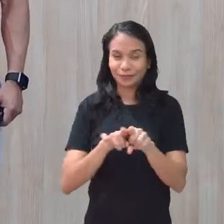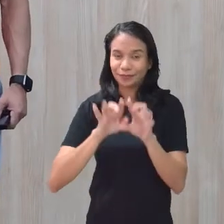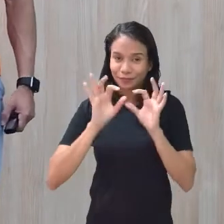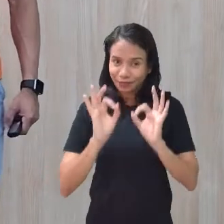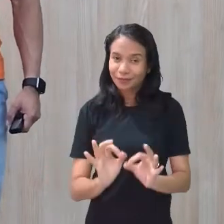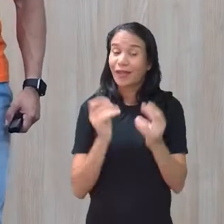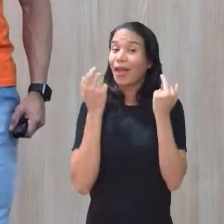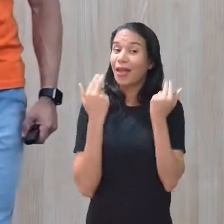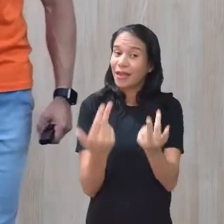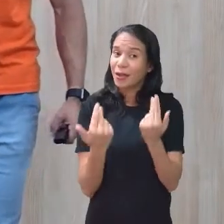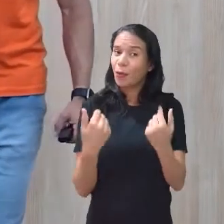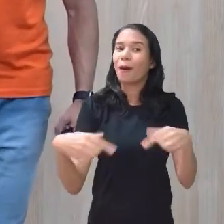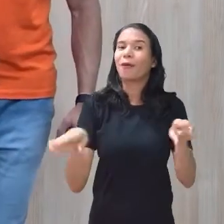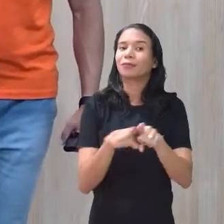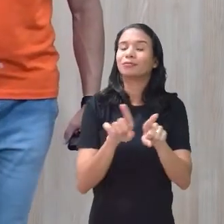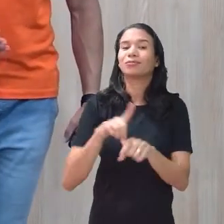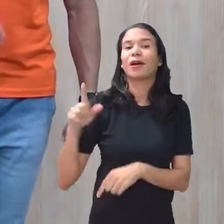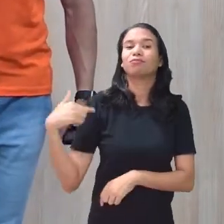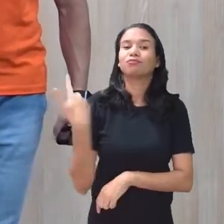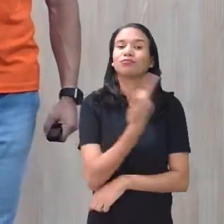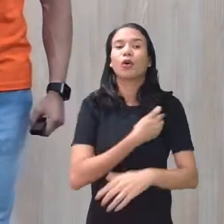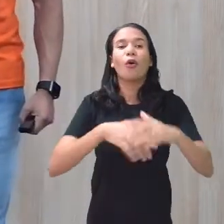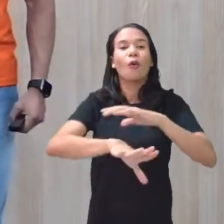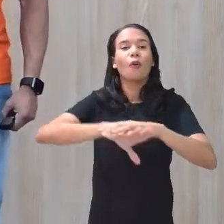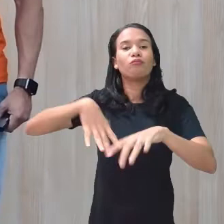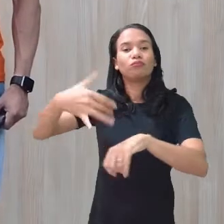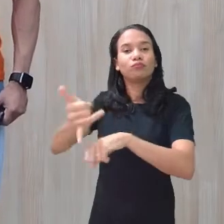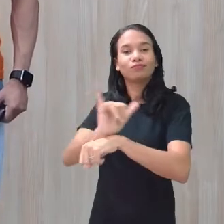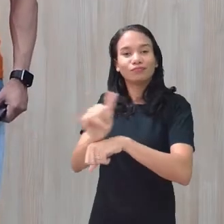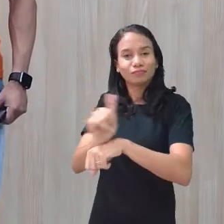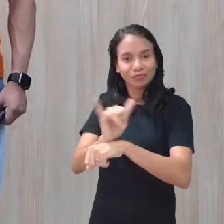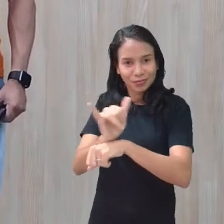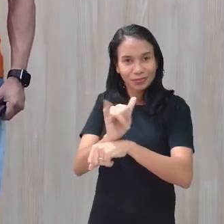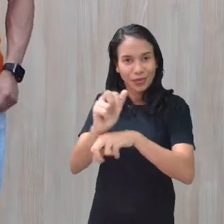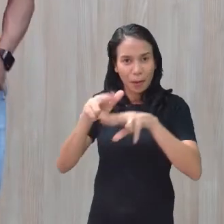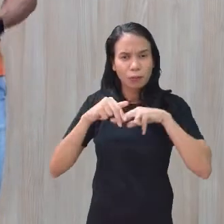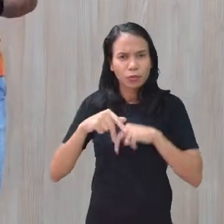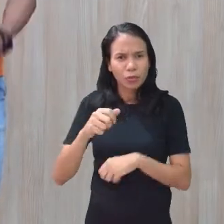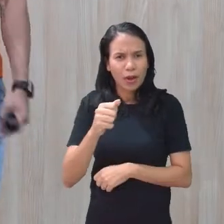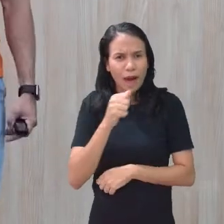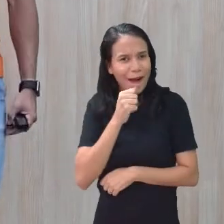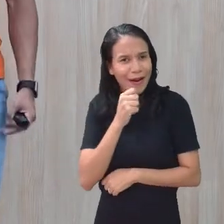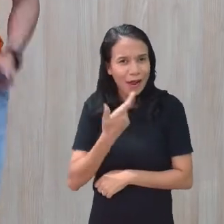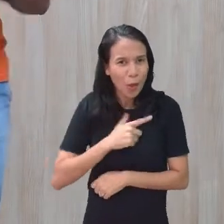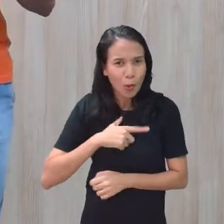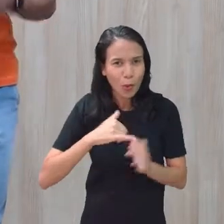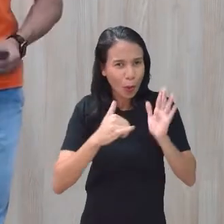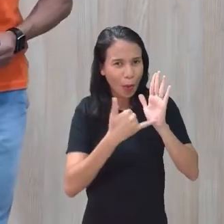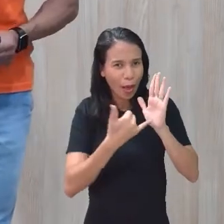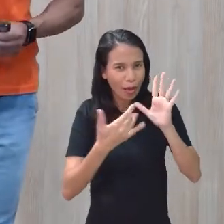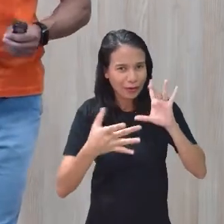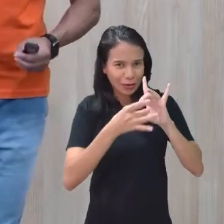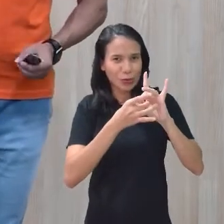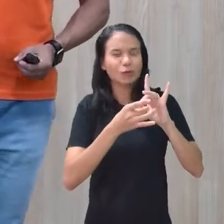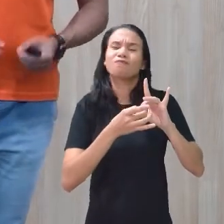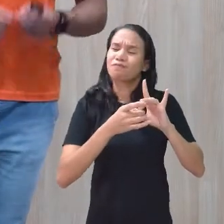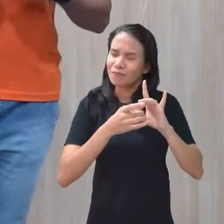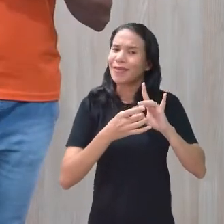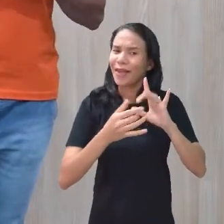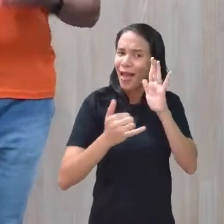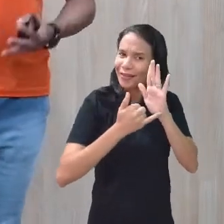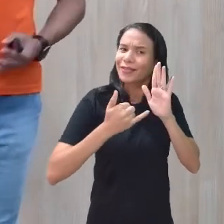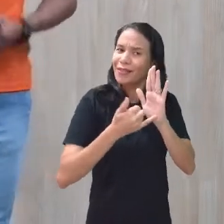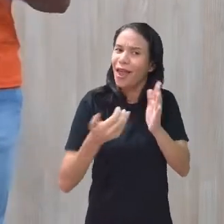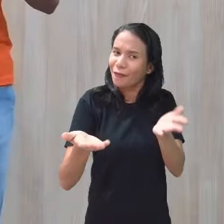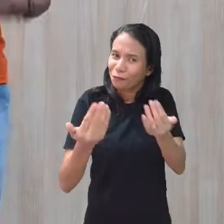A mesma coisa vale para o nosso canal aí no YouTube. Então, se você ainda não é inscrito, se inscreva. Se você